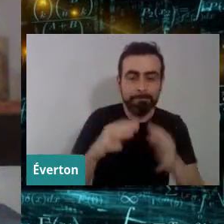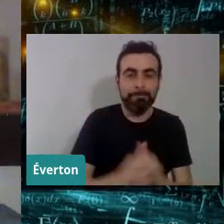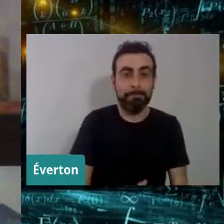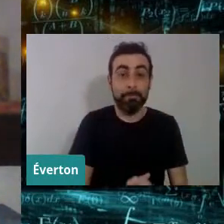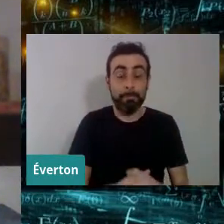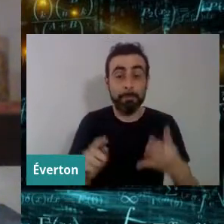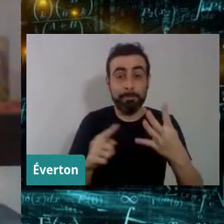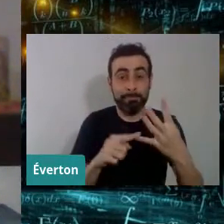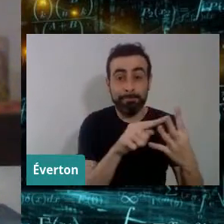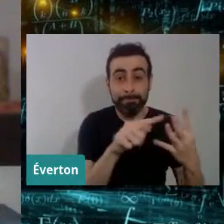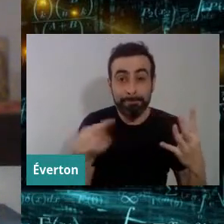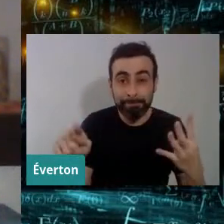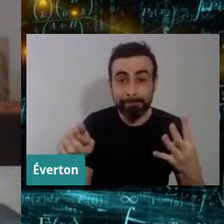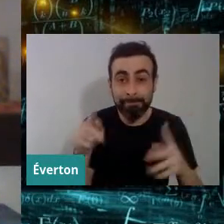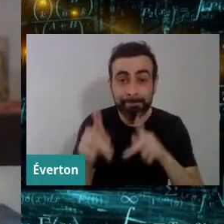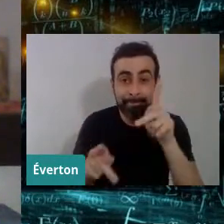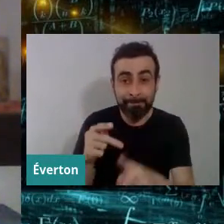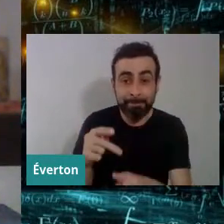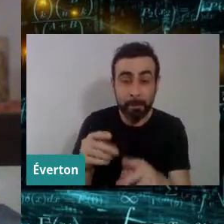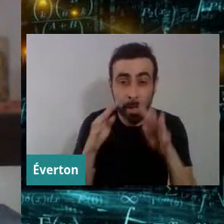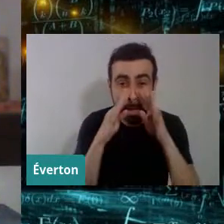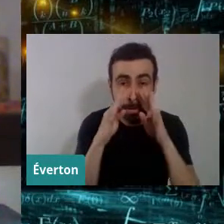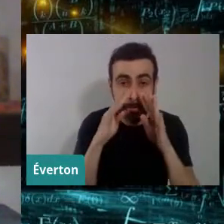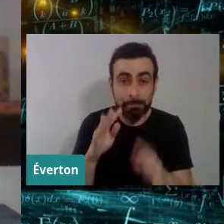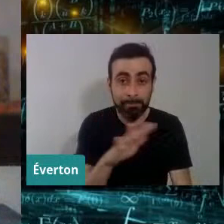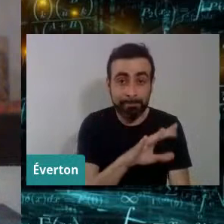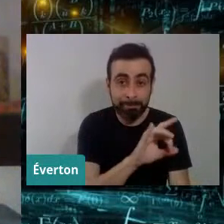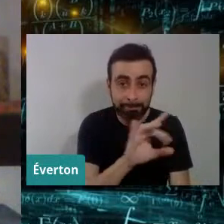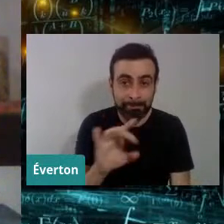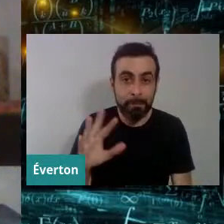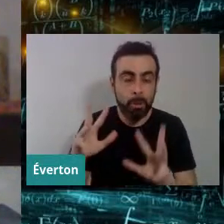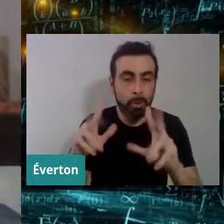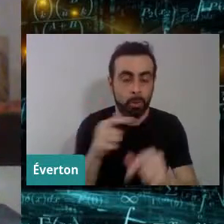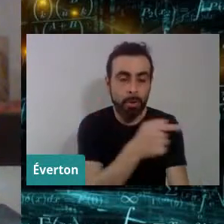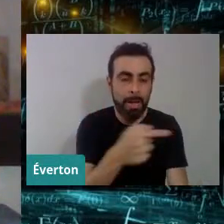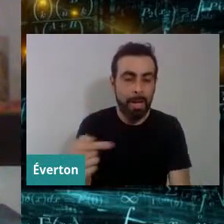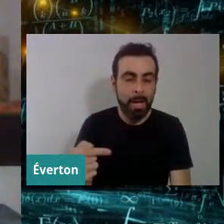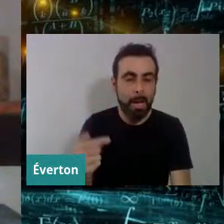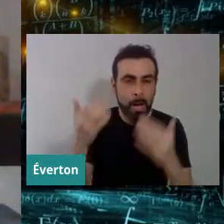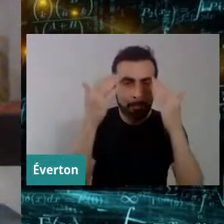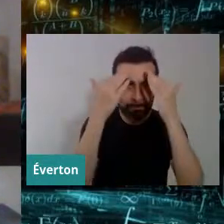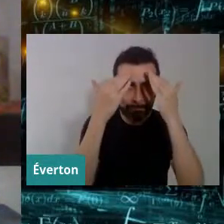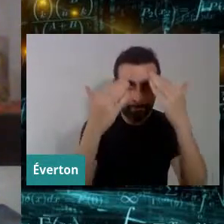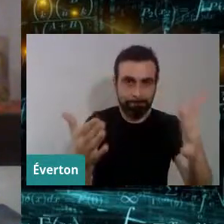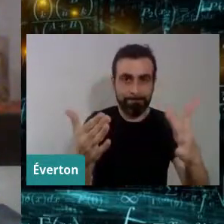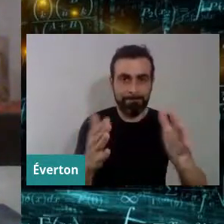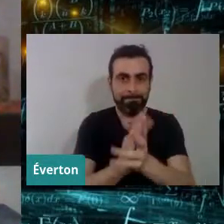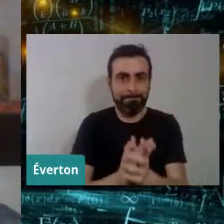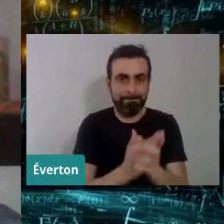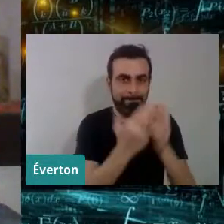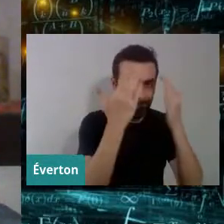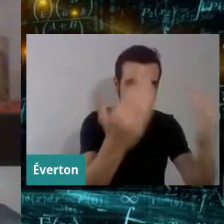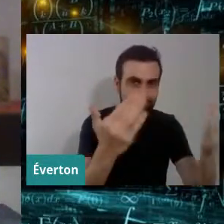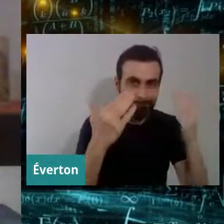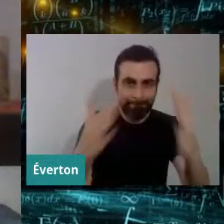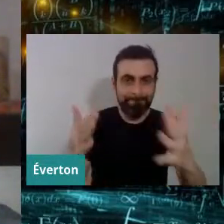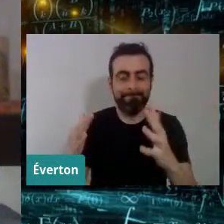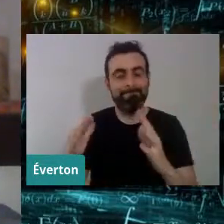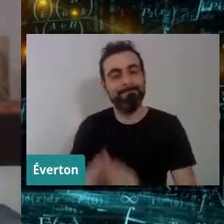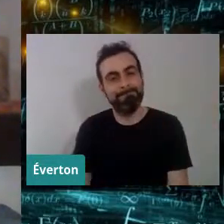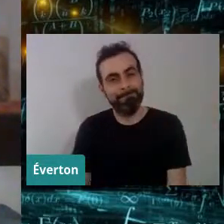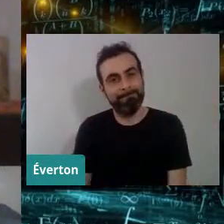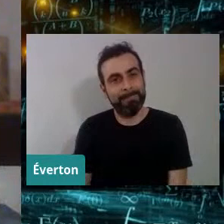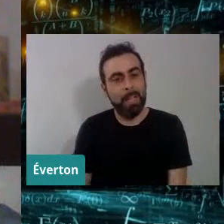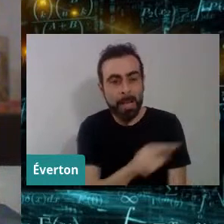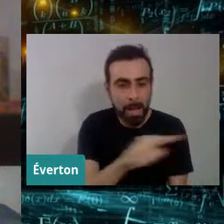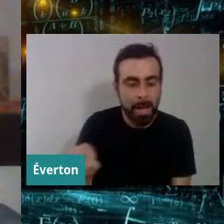público presente. Muito obrigada pela participação durante a semana. Após 5 dias de